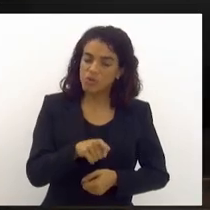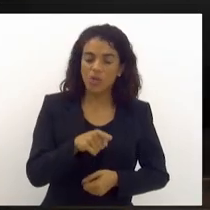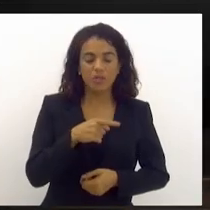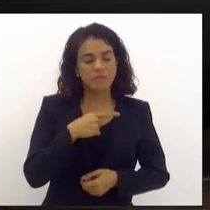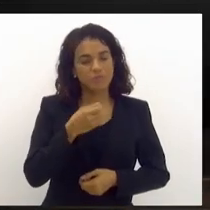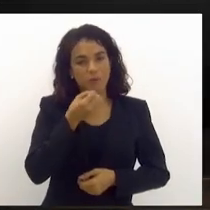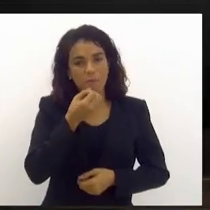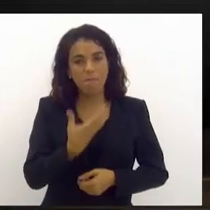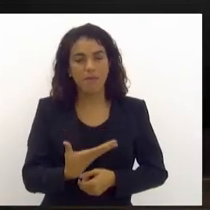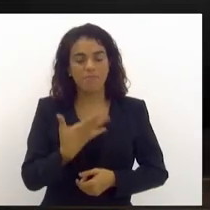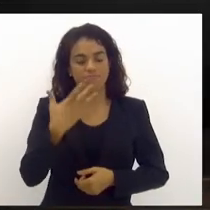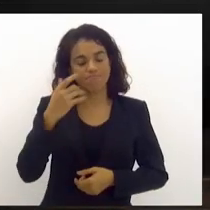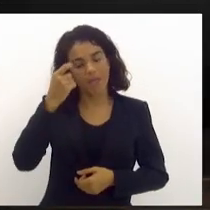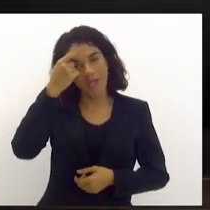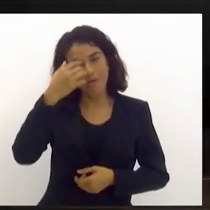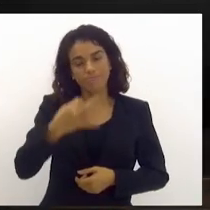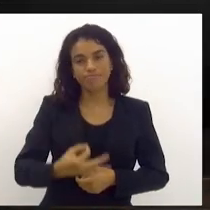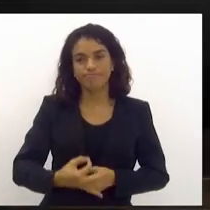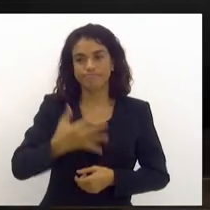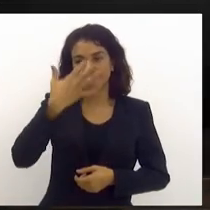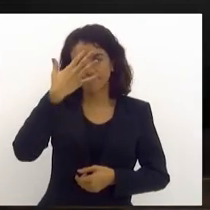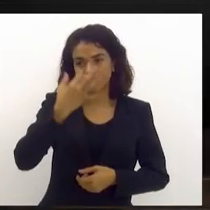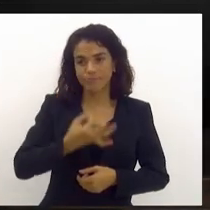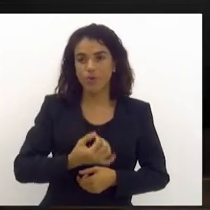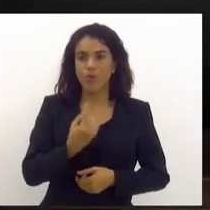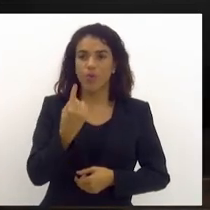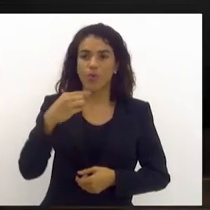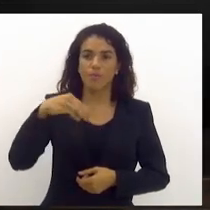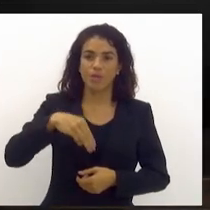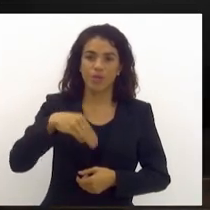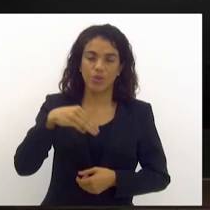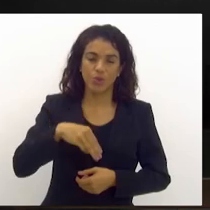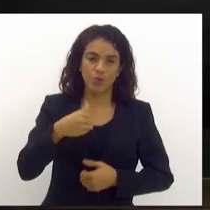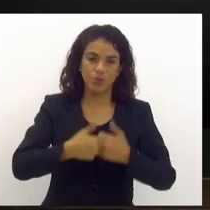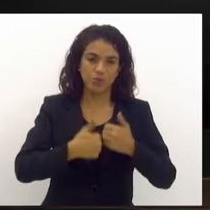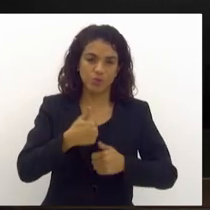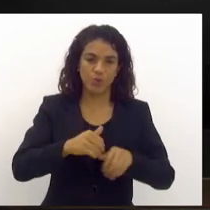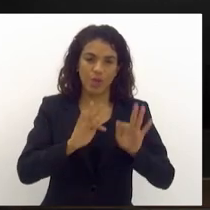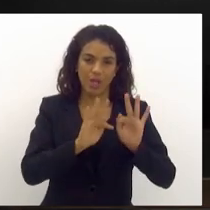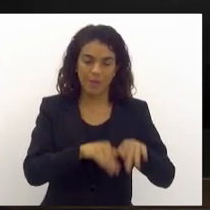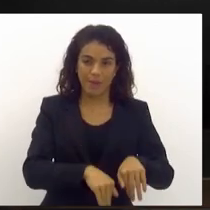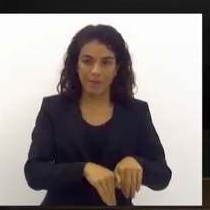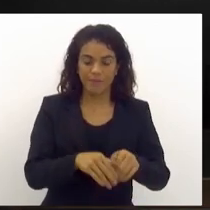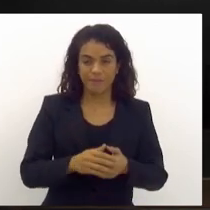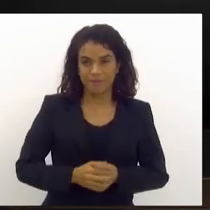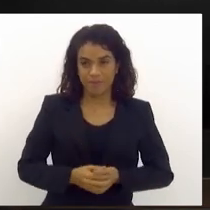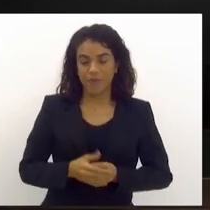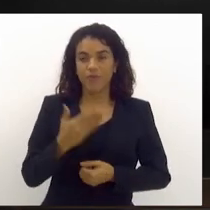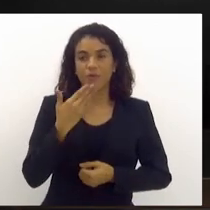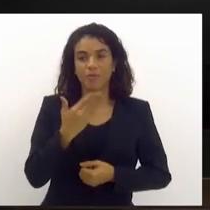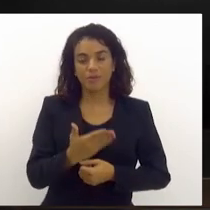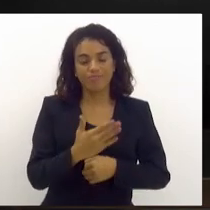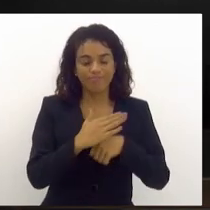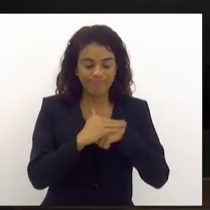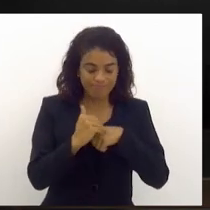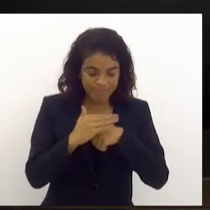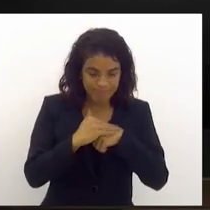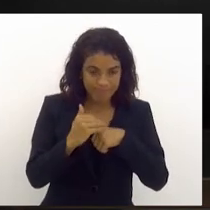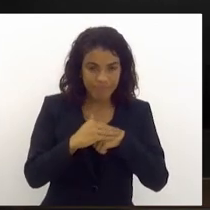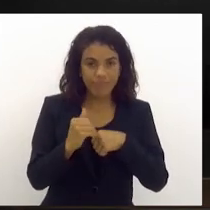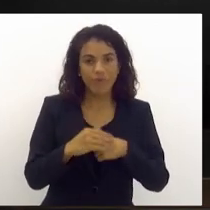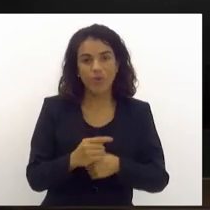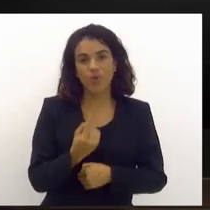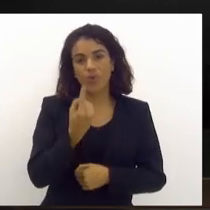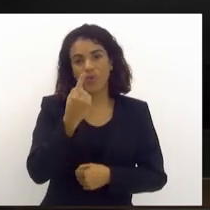benevolente, não vai ser agora, não, no último detalhe, faltando 1 minuto para o jogo acabar. Vou pedir a Vossa Excelência, carinhosamente, pelo menos